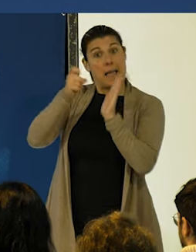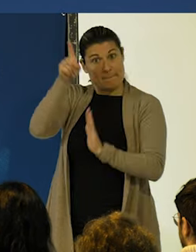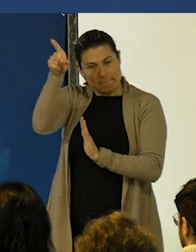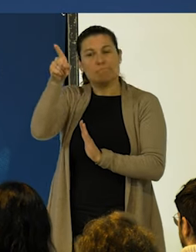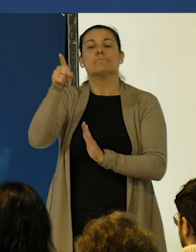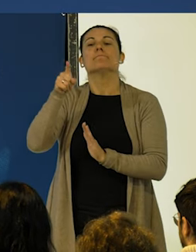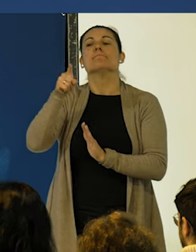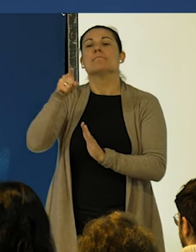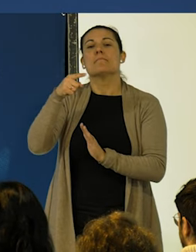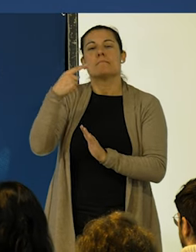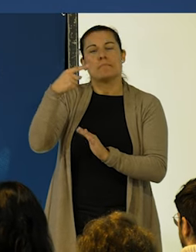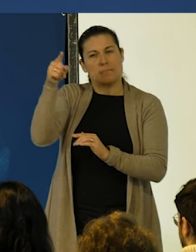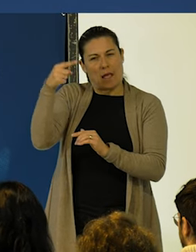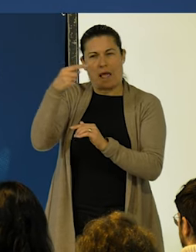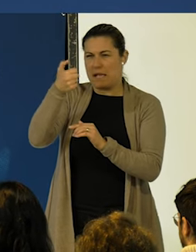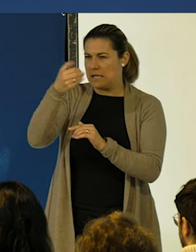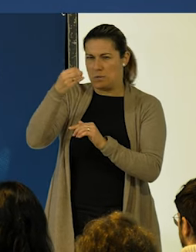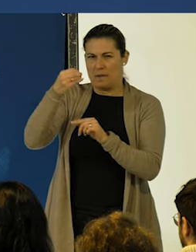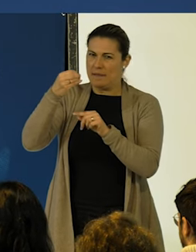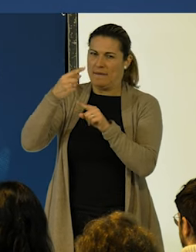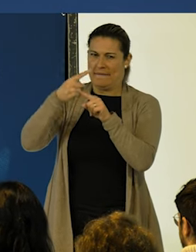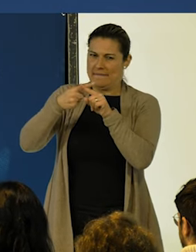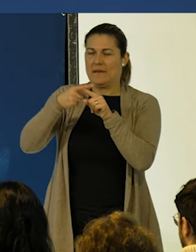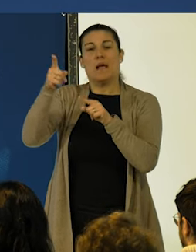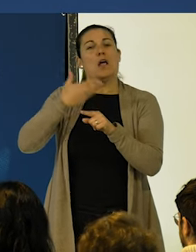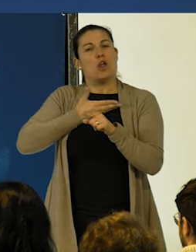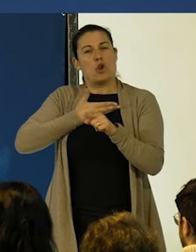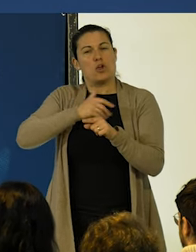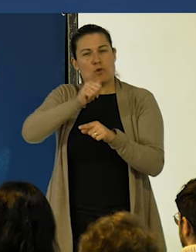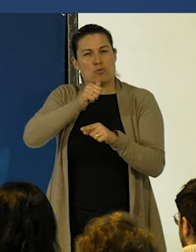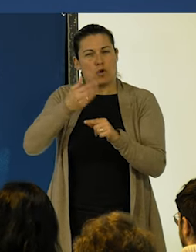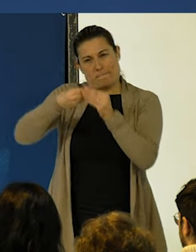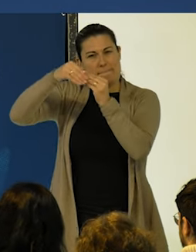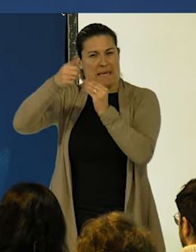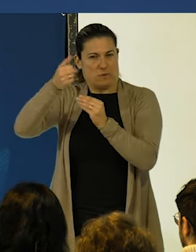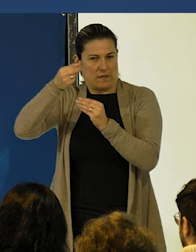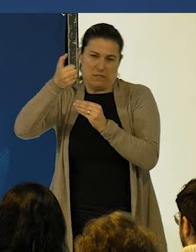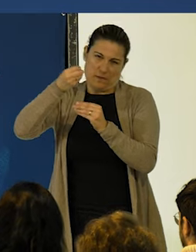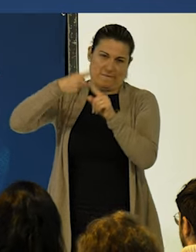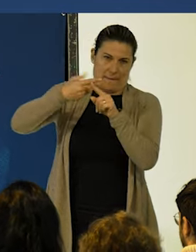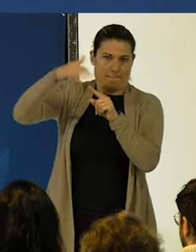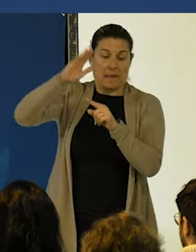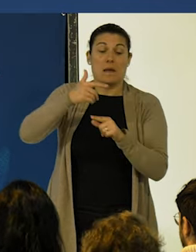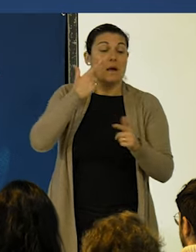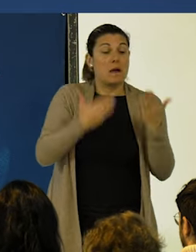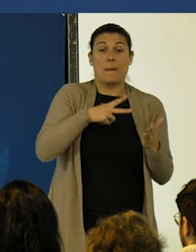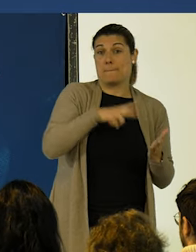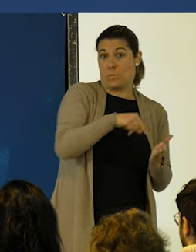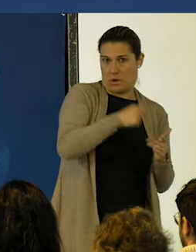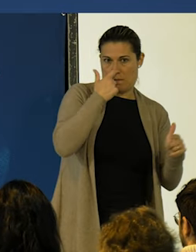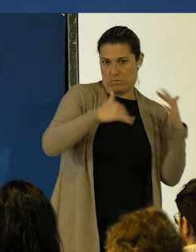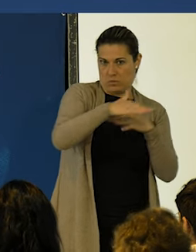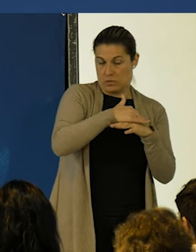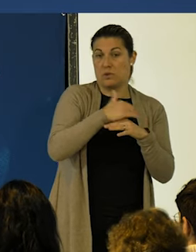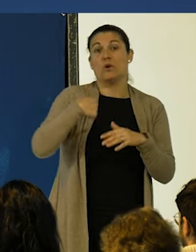têm 50 vezes mais morte por consumo de droga do que Portugal em percentagem da população.